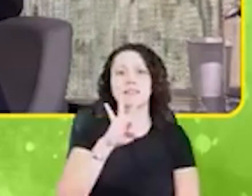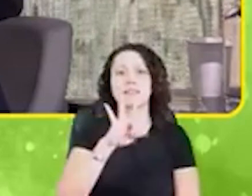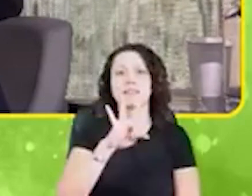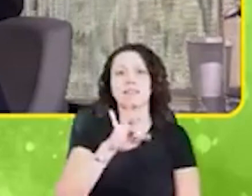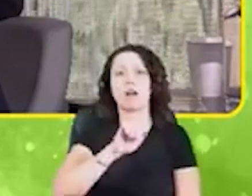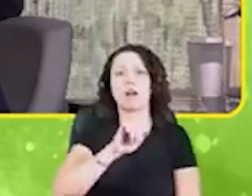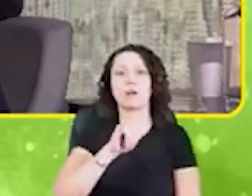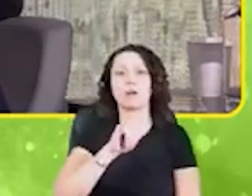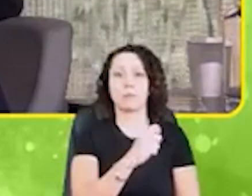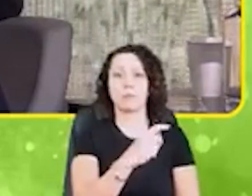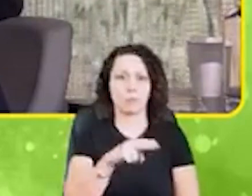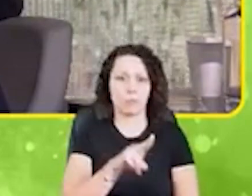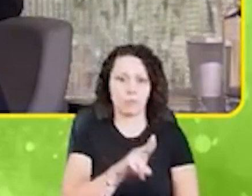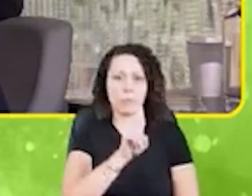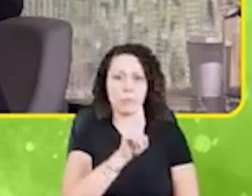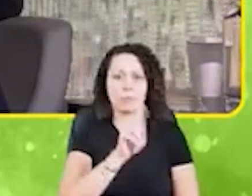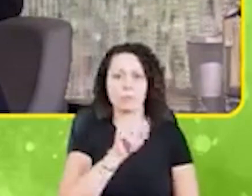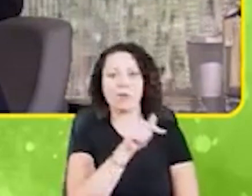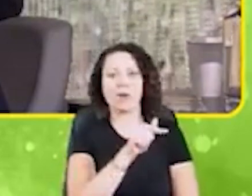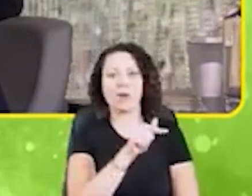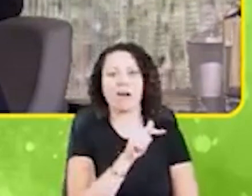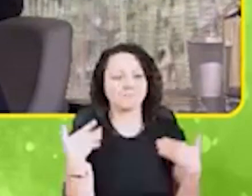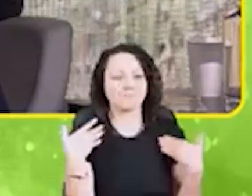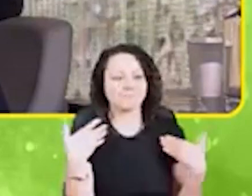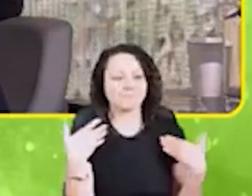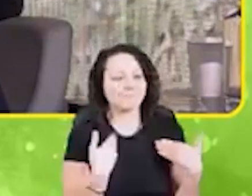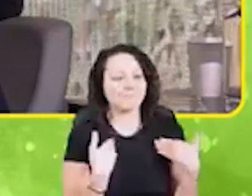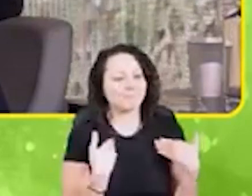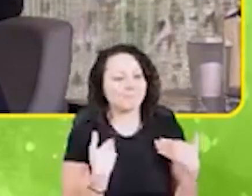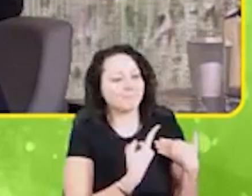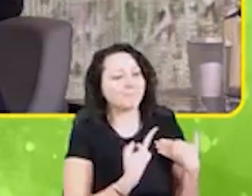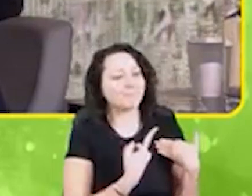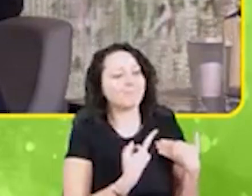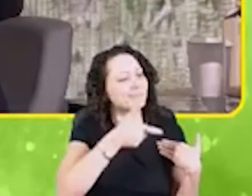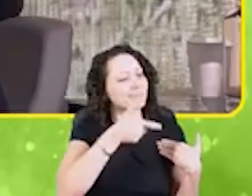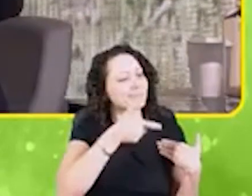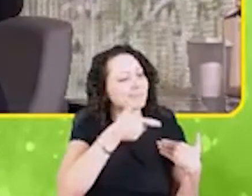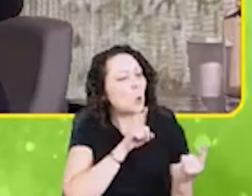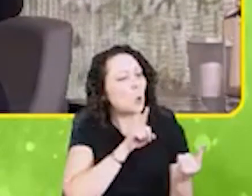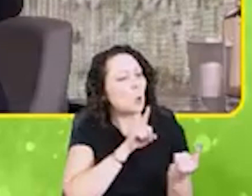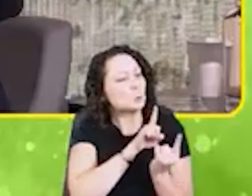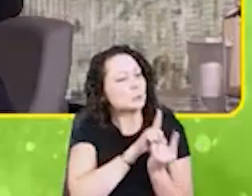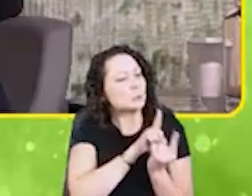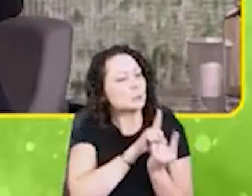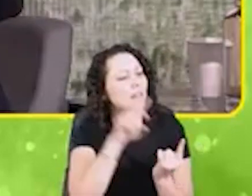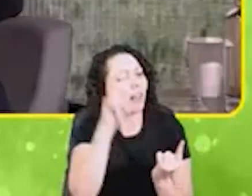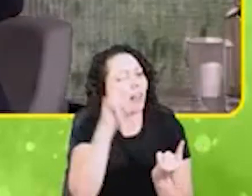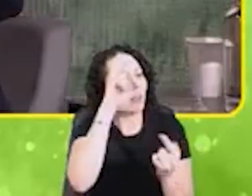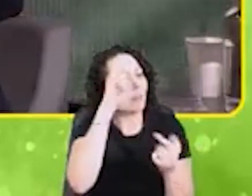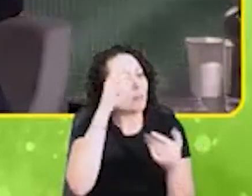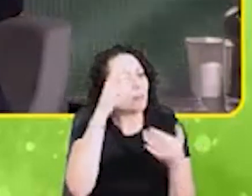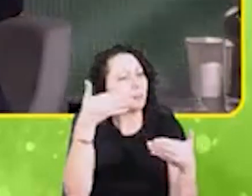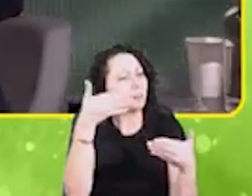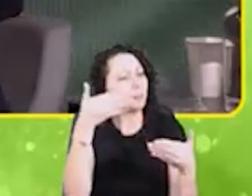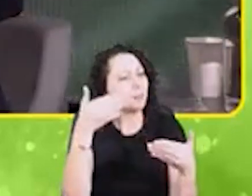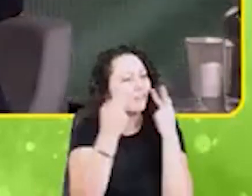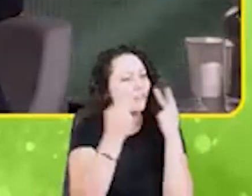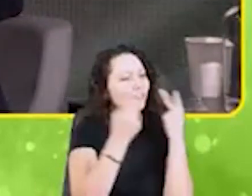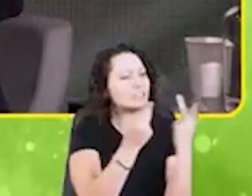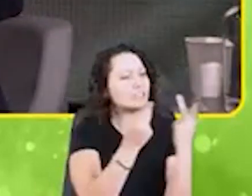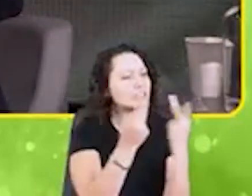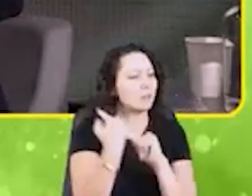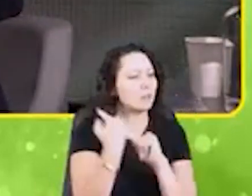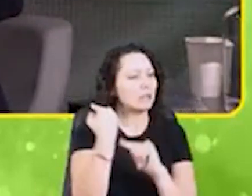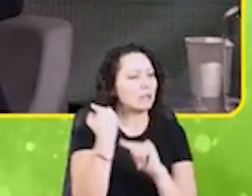nossos amigos aí sempre boas lembranças lá naquela nossa visita a Itaipu o dia de hoje